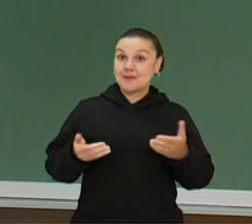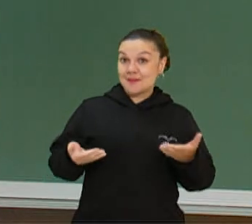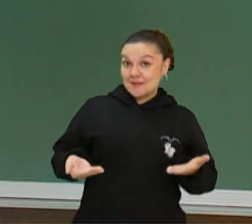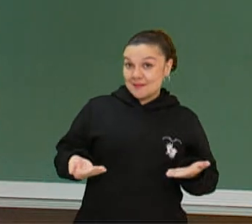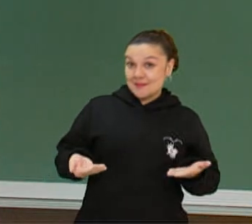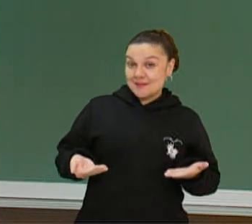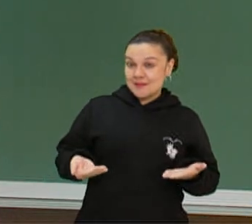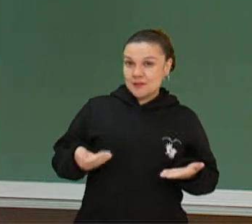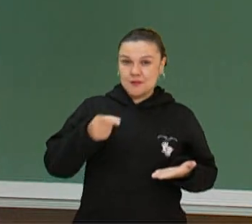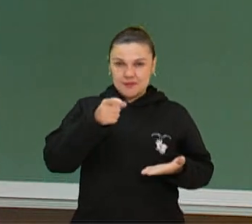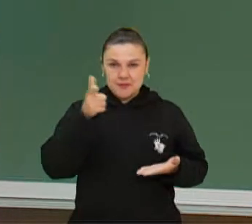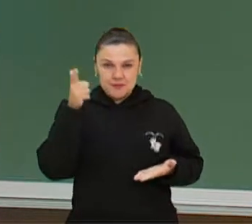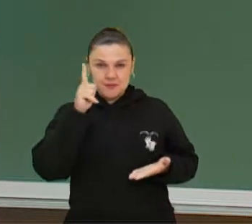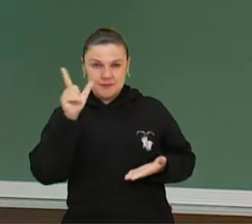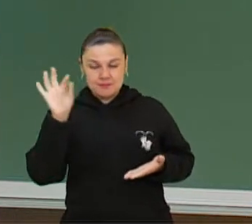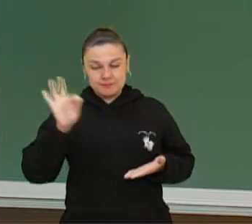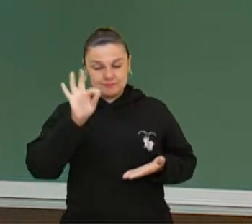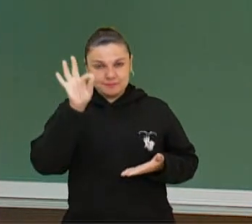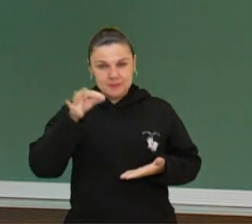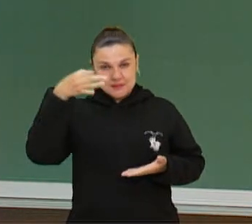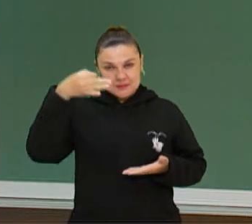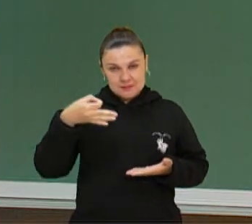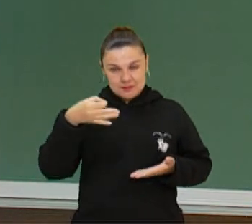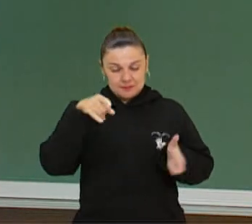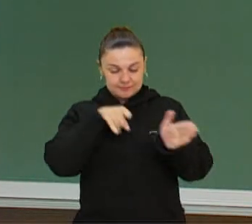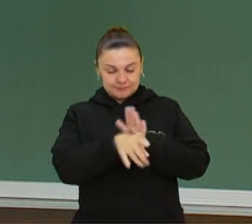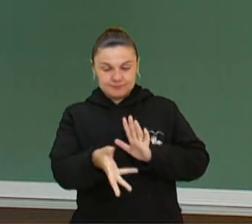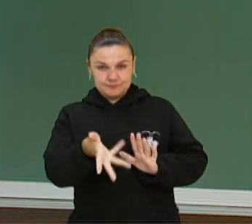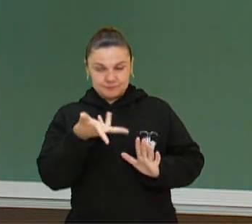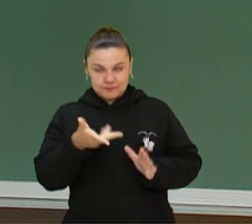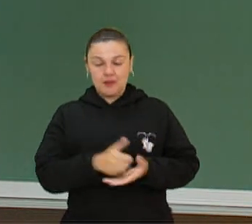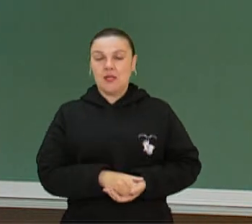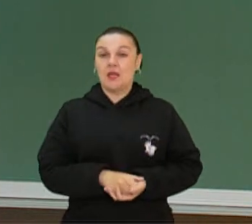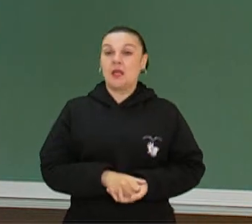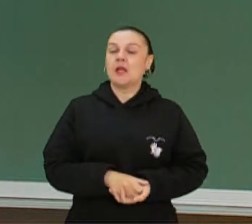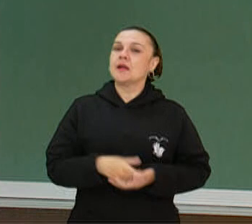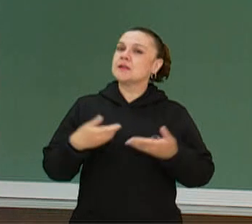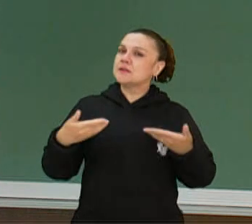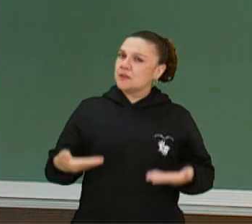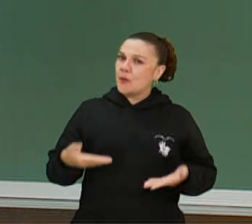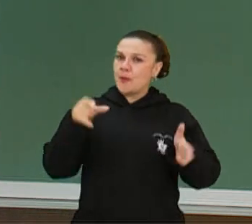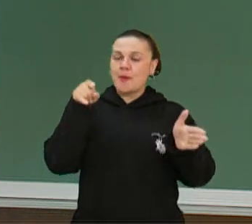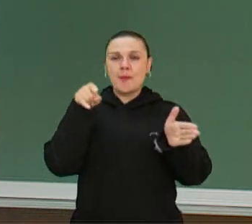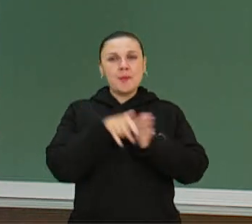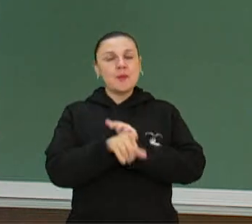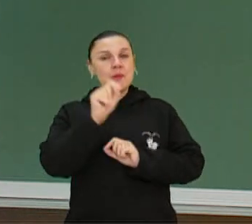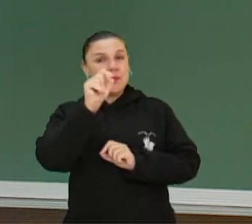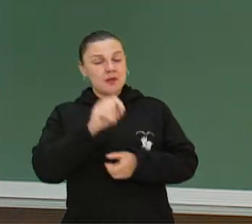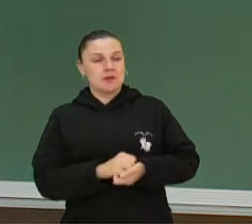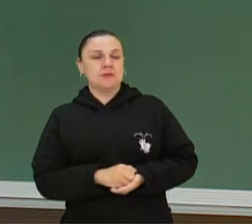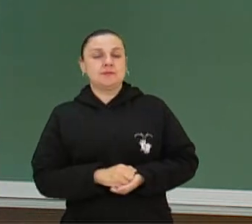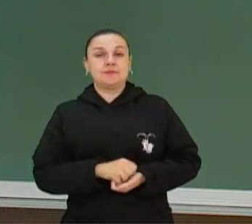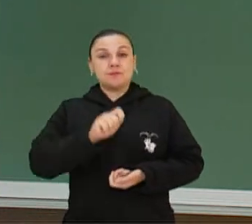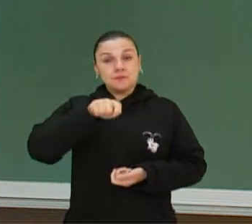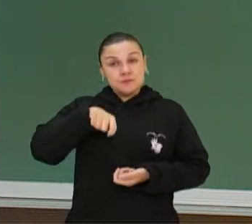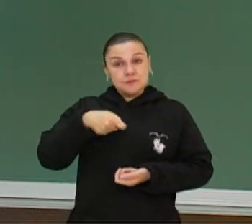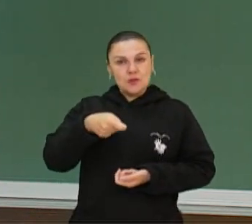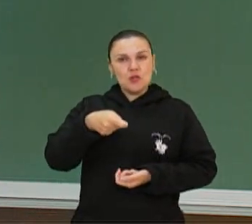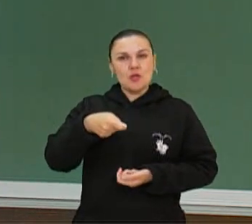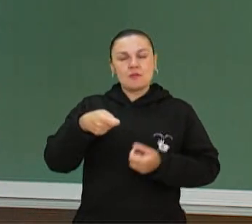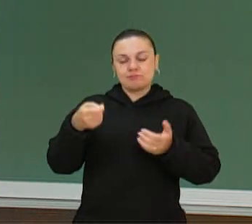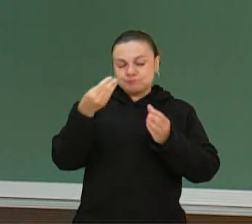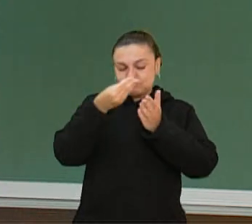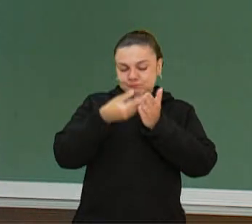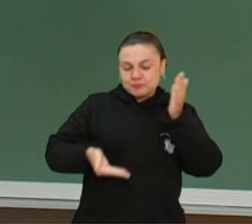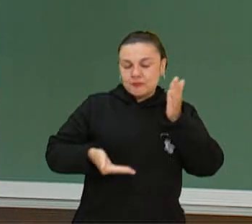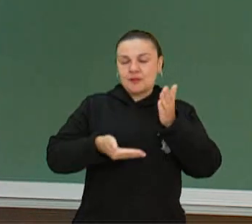E então, pessoal, vocês conseguiram assinalar a resposta ali do nosso quiz? Vamos analisar? O que ele pergunta aqui primeiro? Ele está falando qual é a